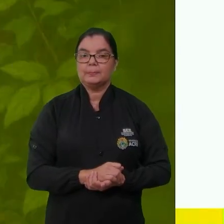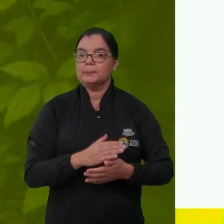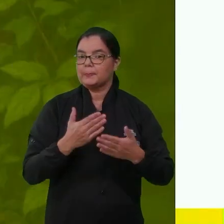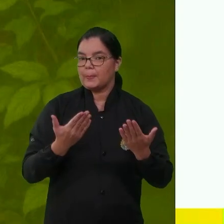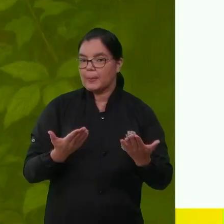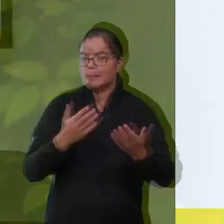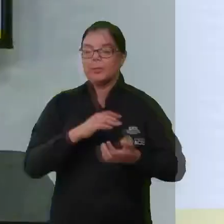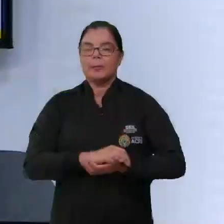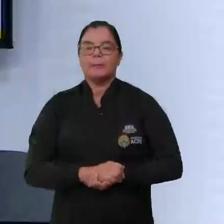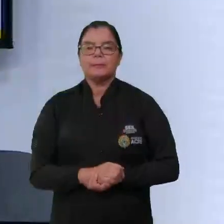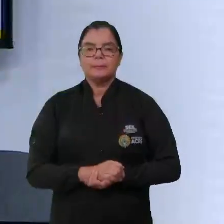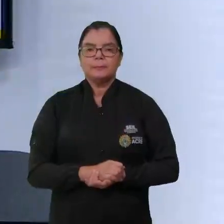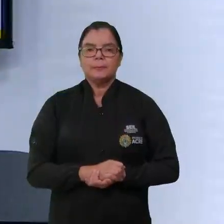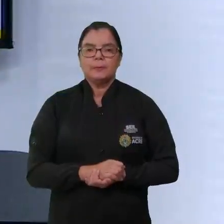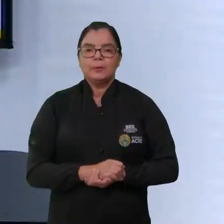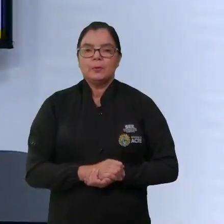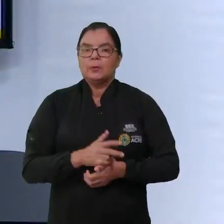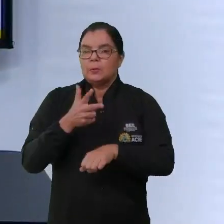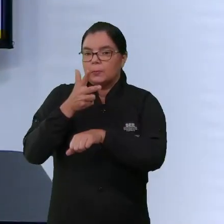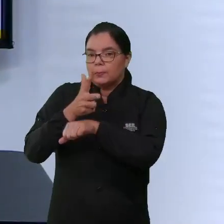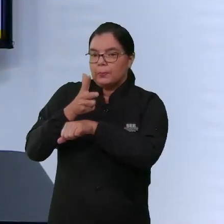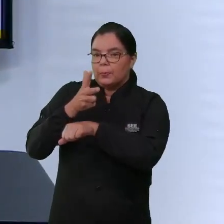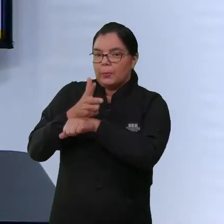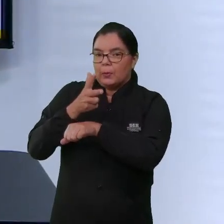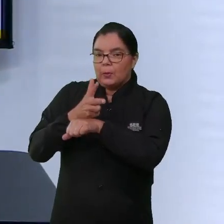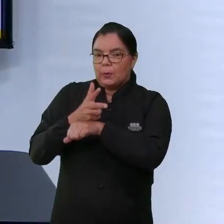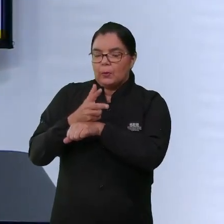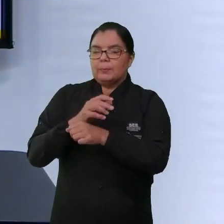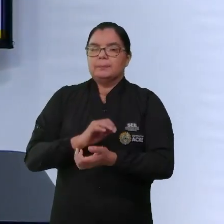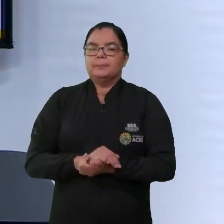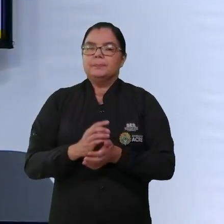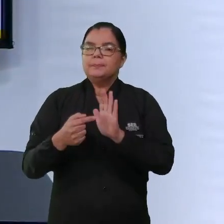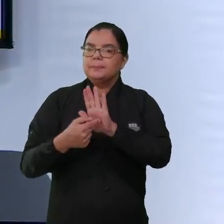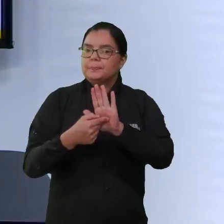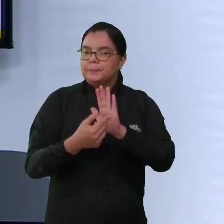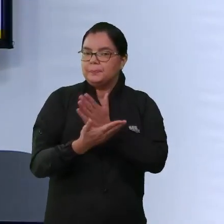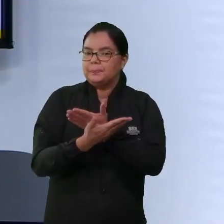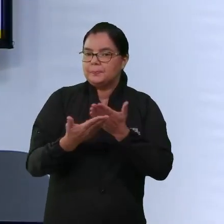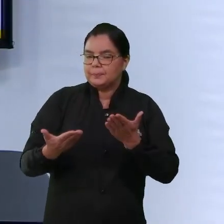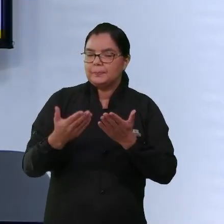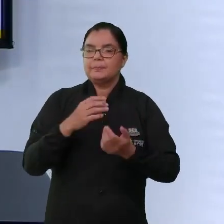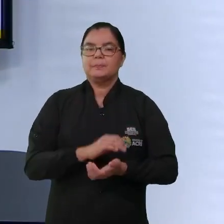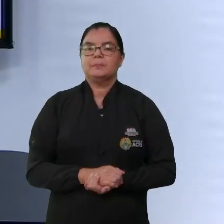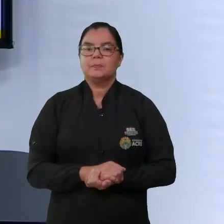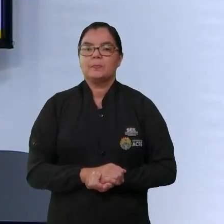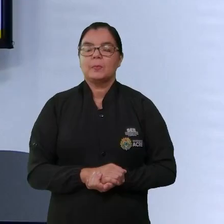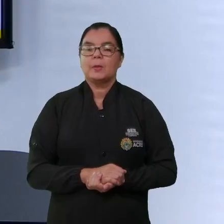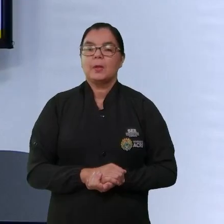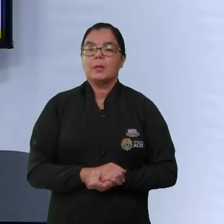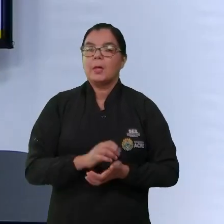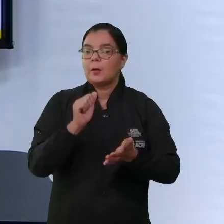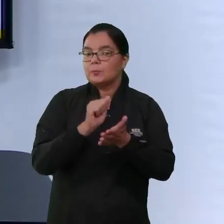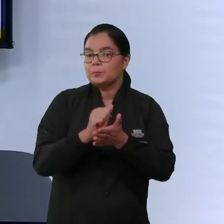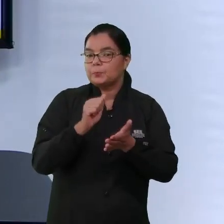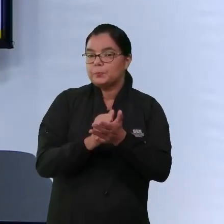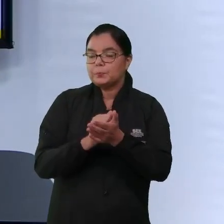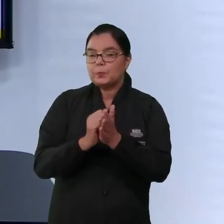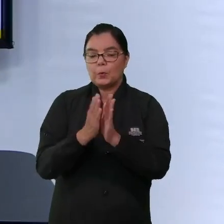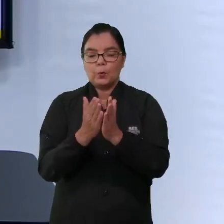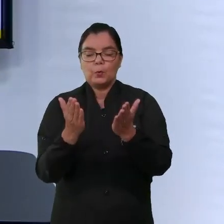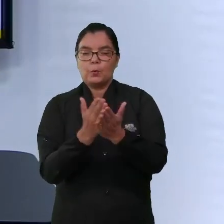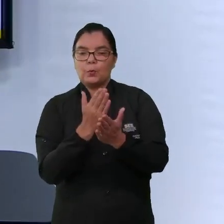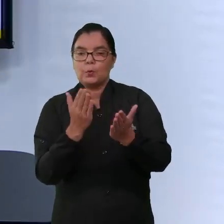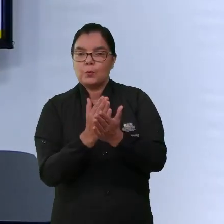Então, pessoal, esse vídeo que eu vou mostrar agora para vocês é um pouco da obra Iracema. É